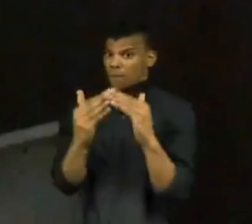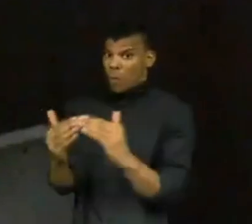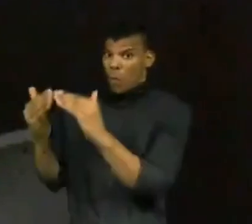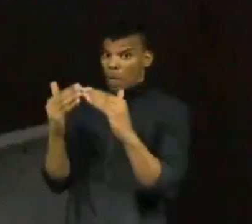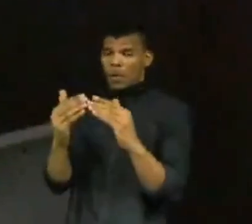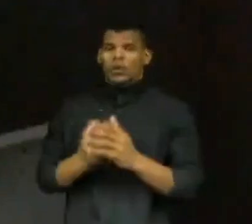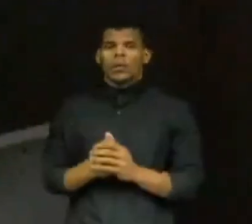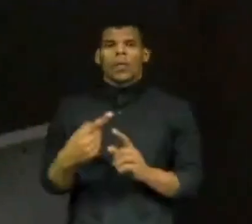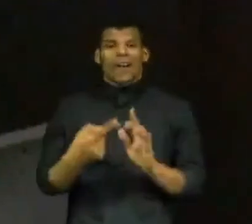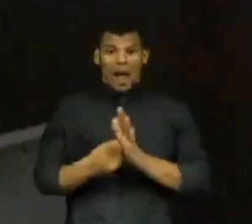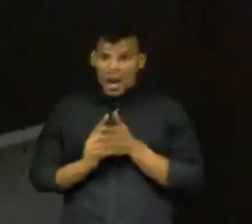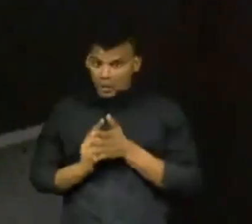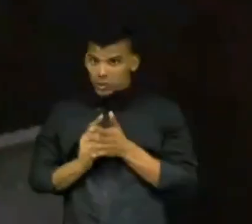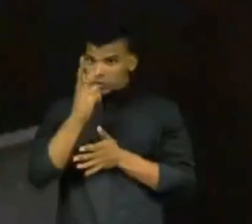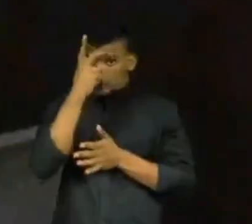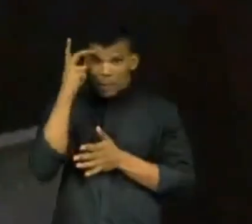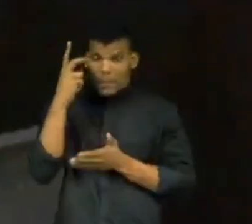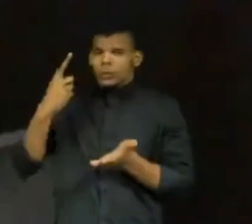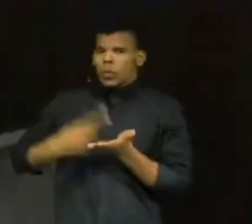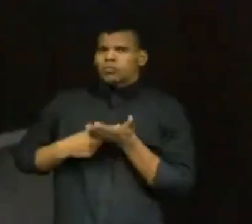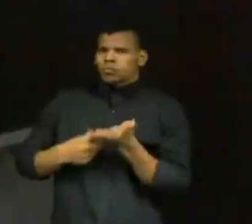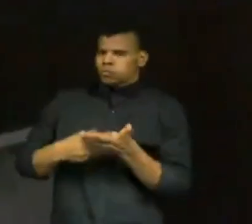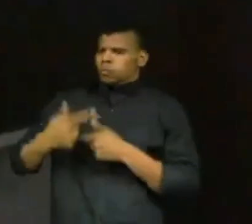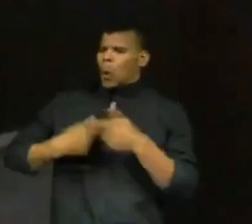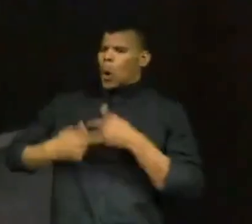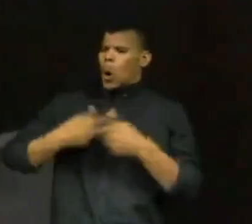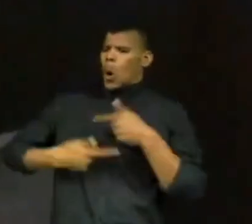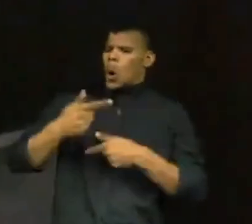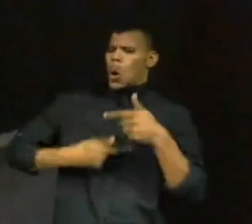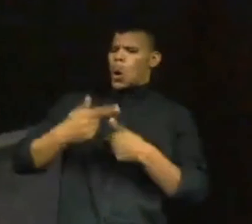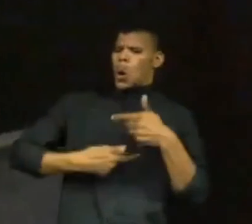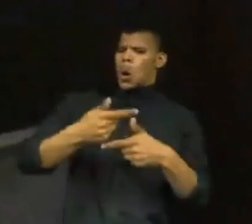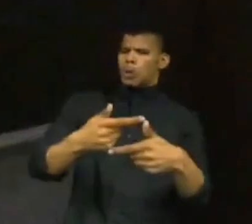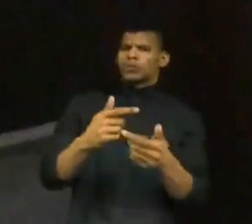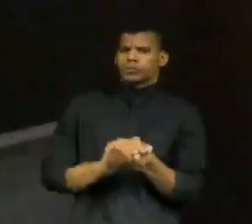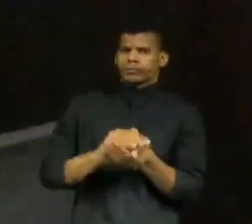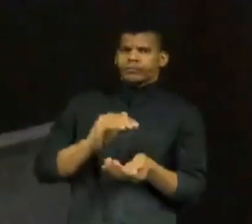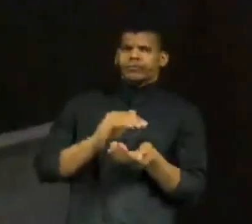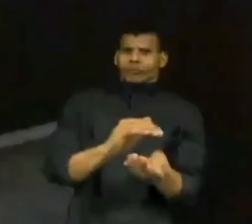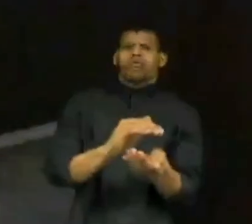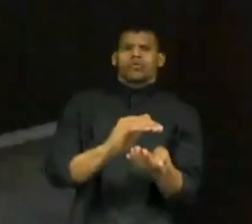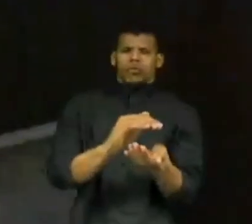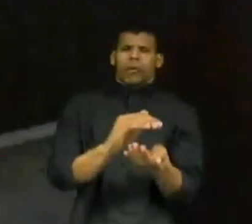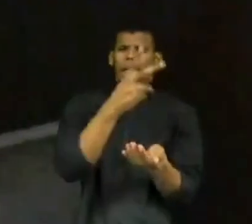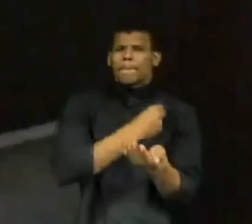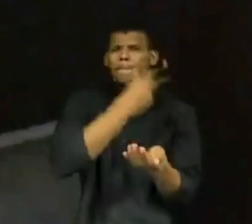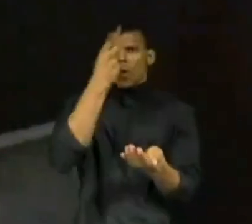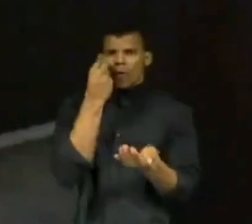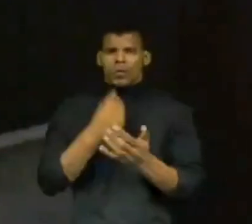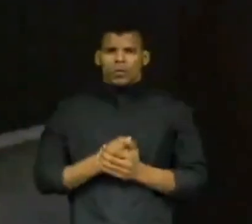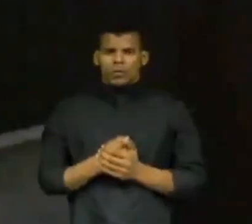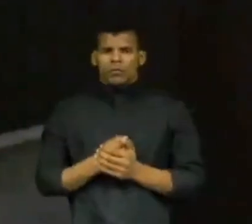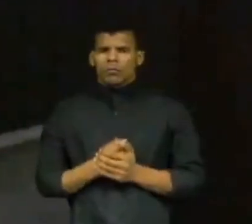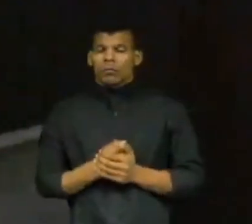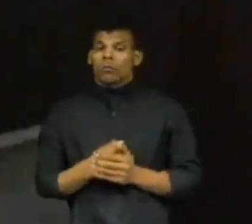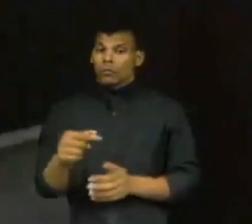alguém chegou lá e com compromisso trabalhou e deixou recurso nas contas da prefeitura. E eu